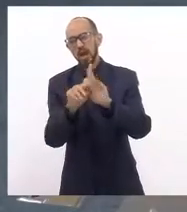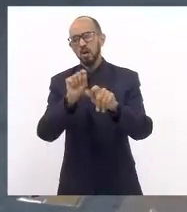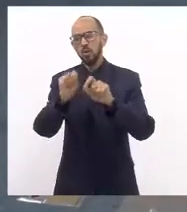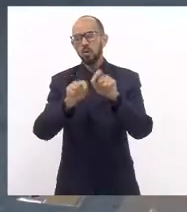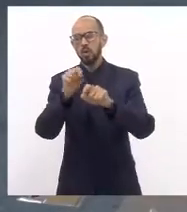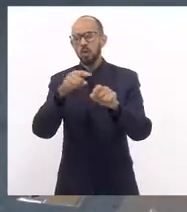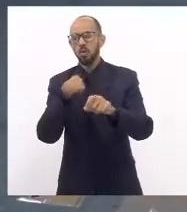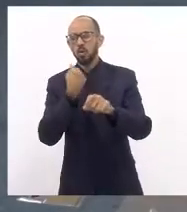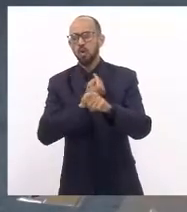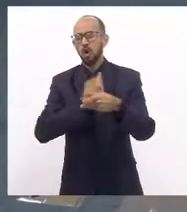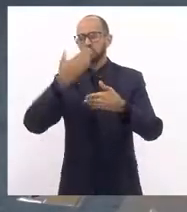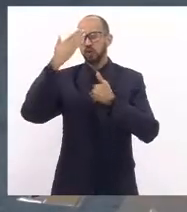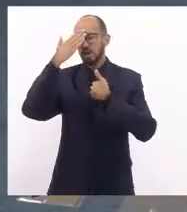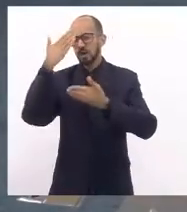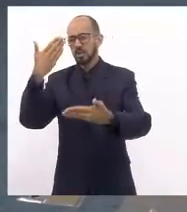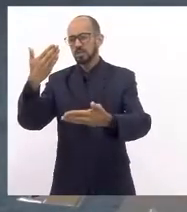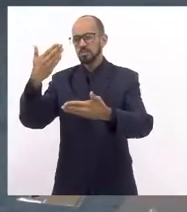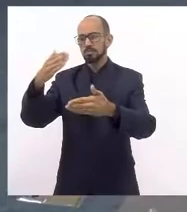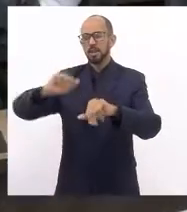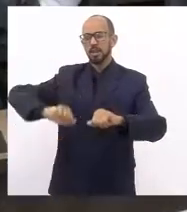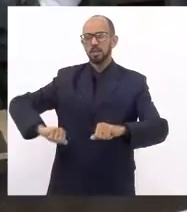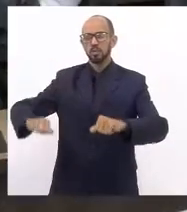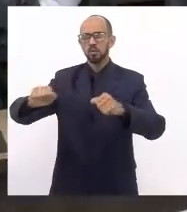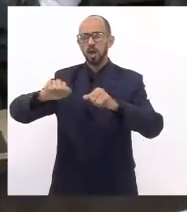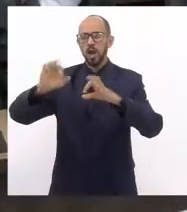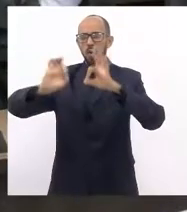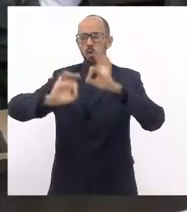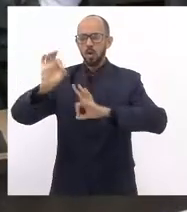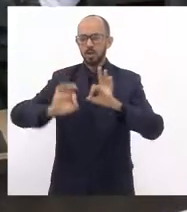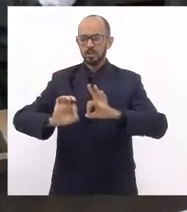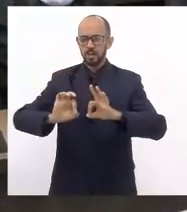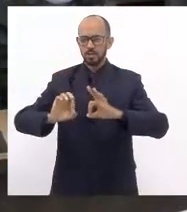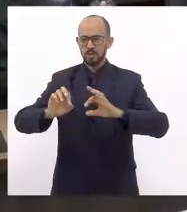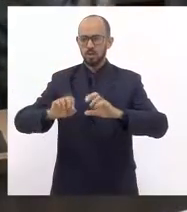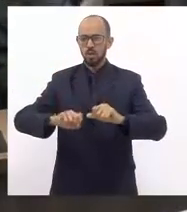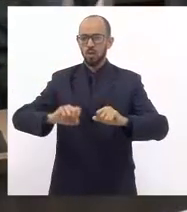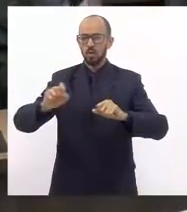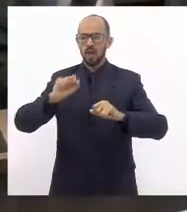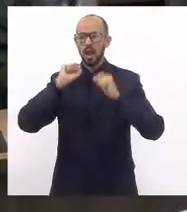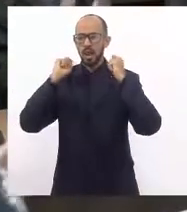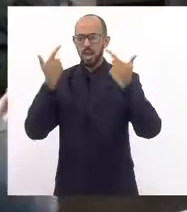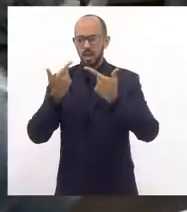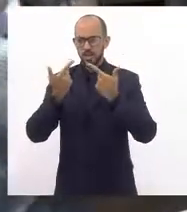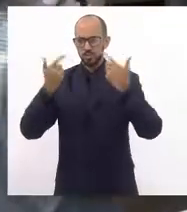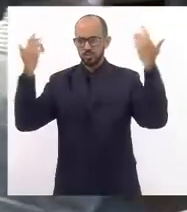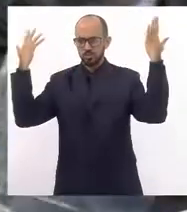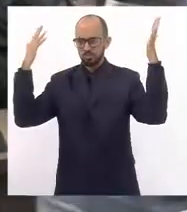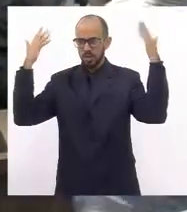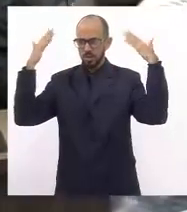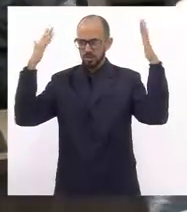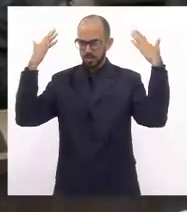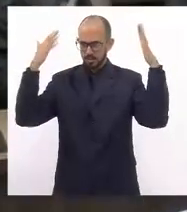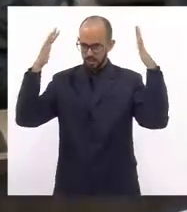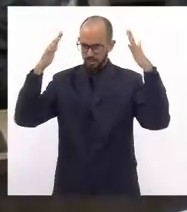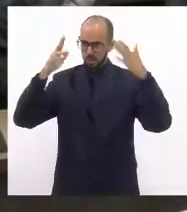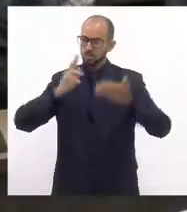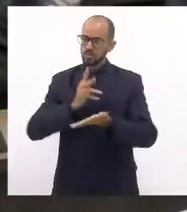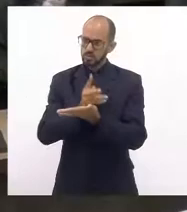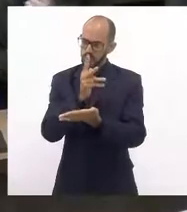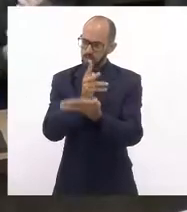nosso agradecimento ao cerimonial desta casa, uma salva de palmas. Eu sempre